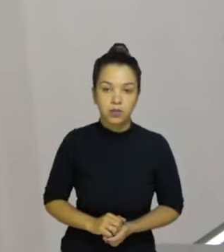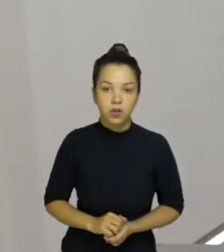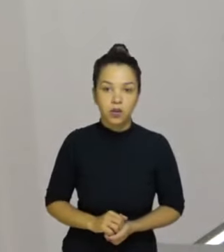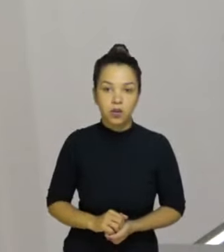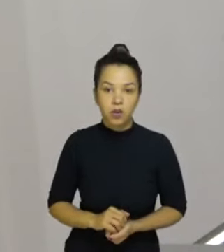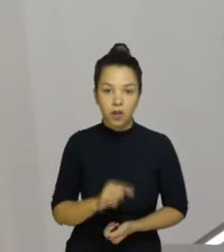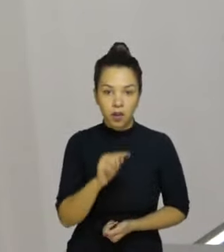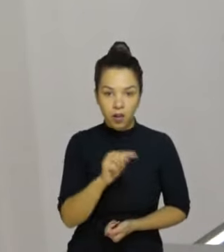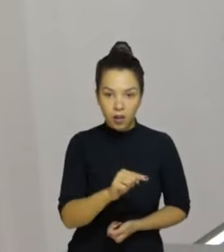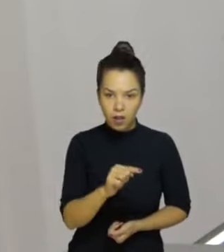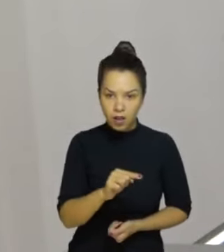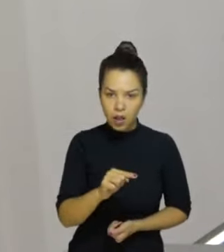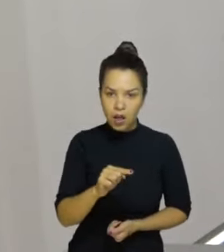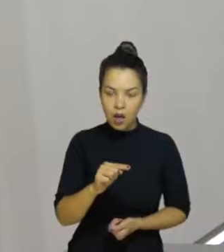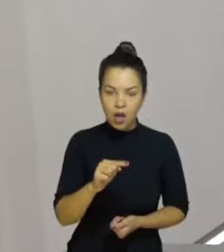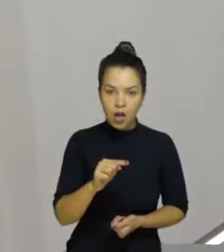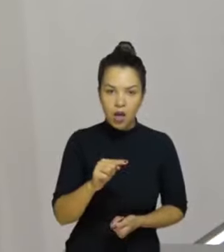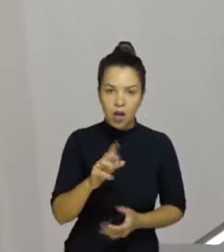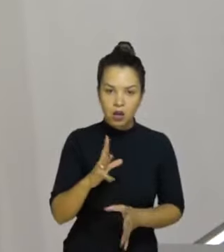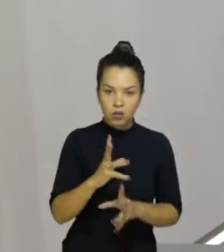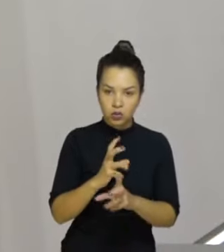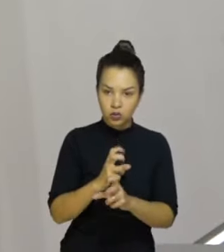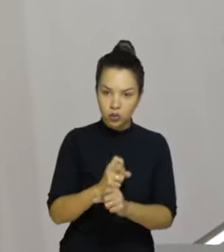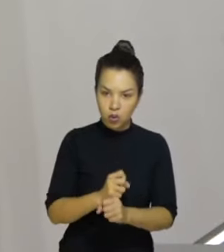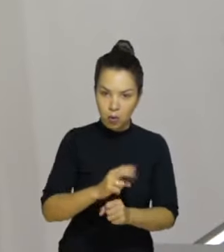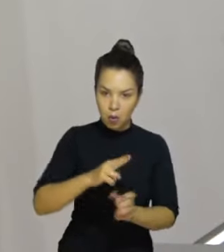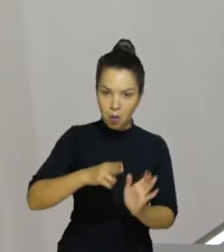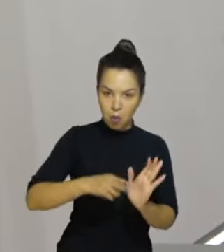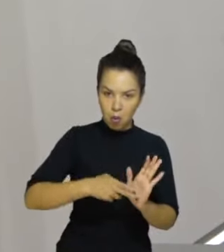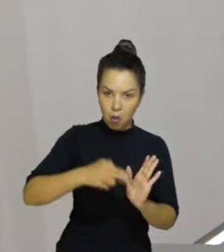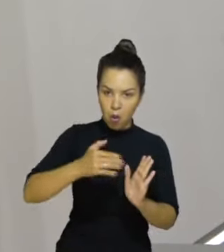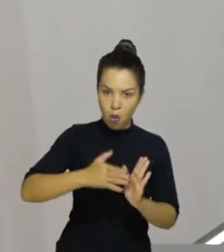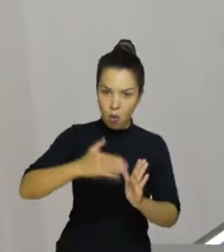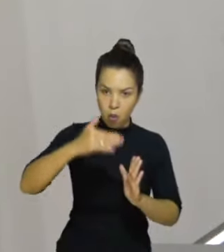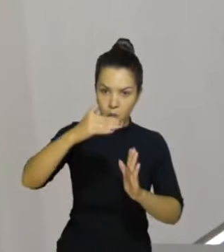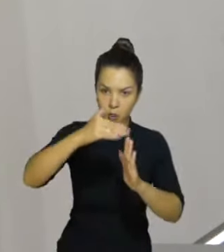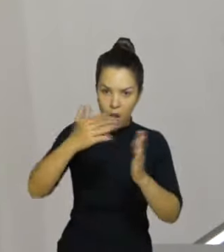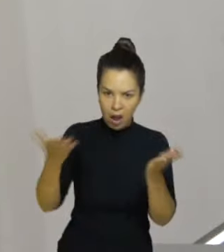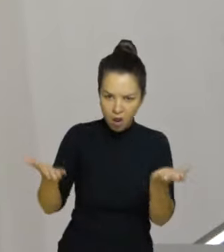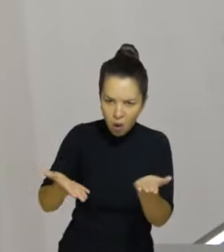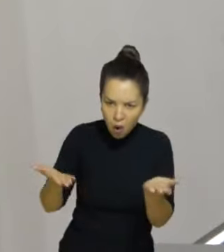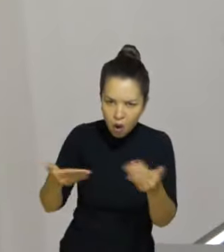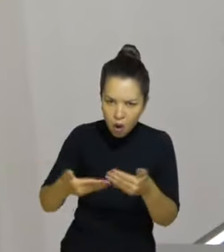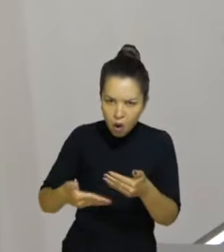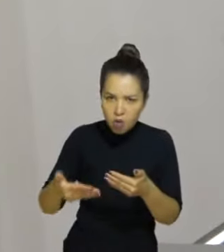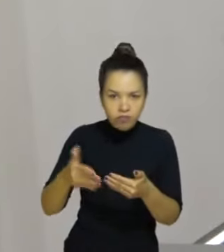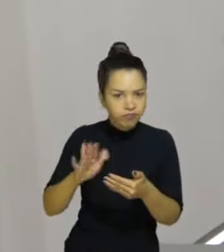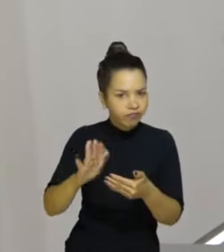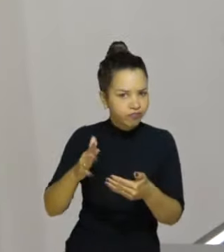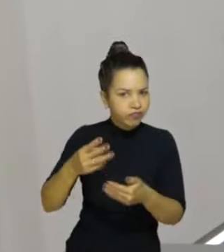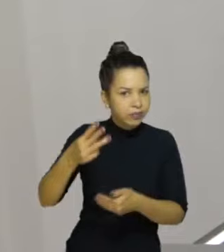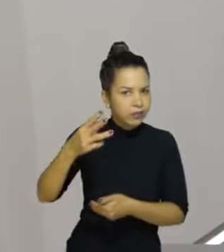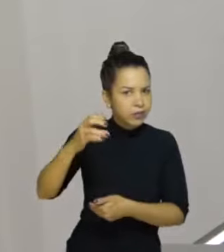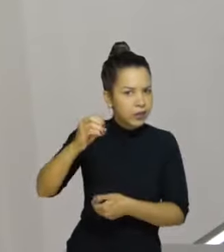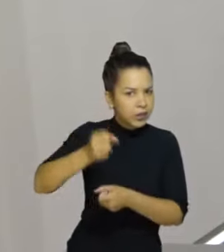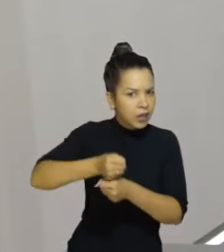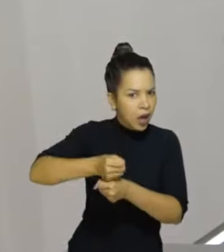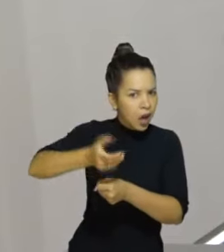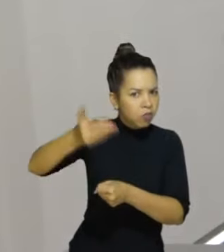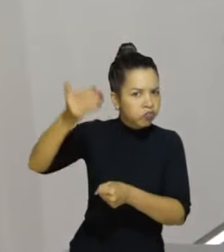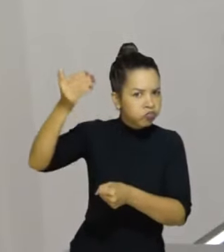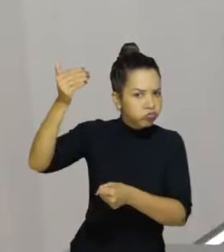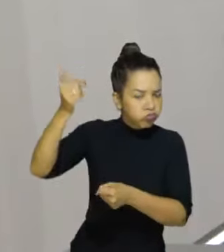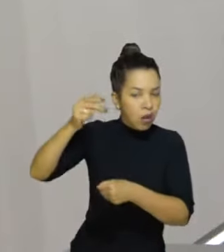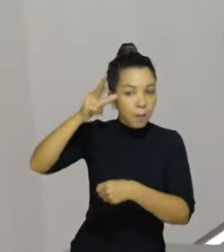de agora. Há quase 30 anos, a prefeitura daquele município adotou um novo plano de gestão